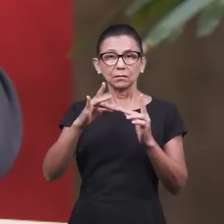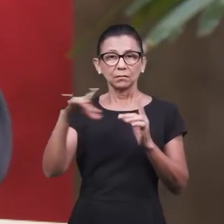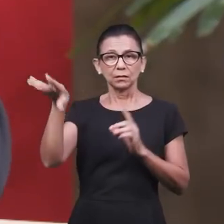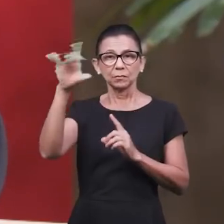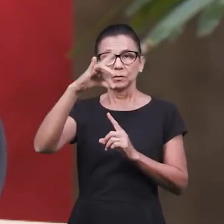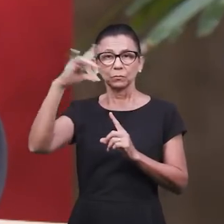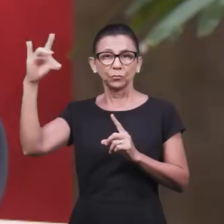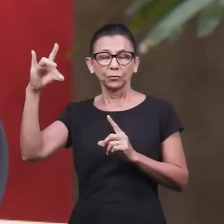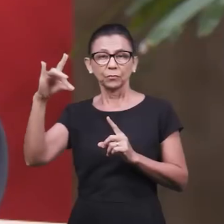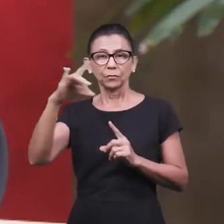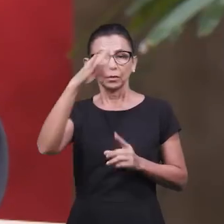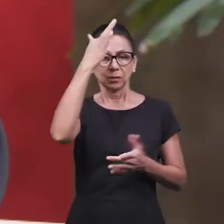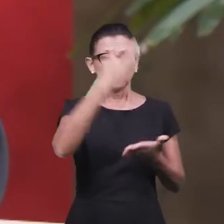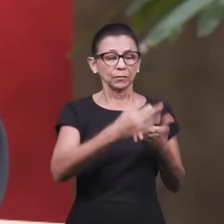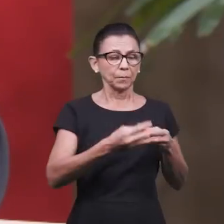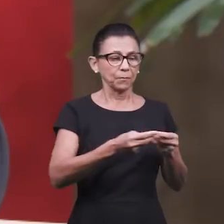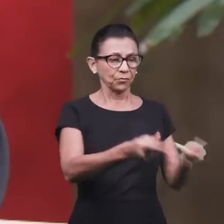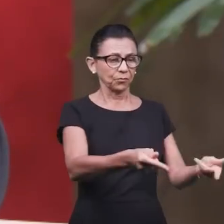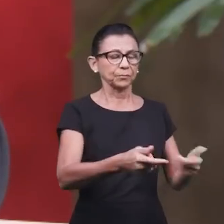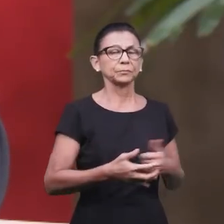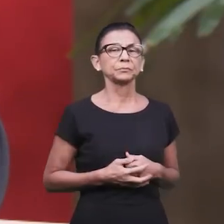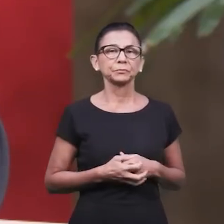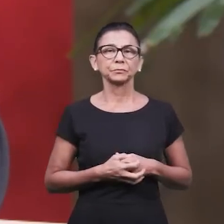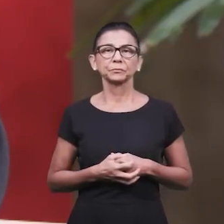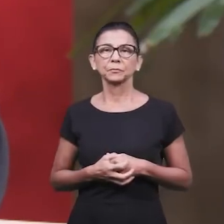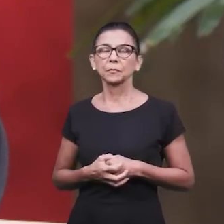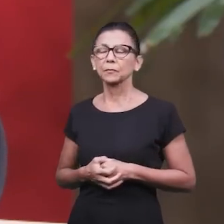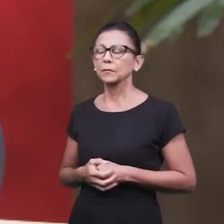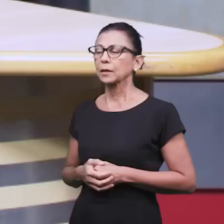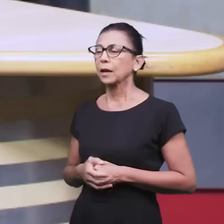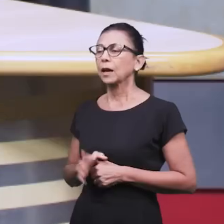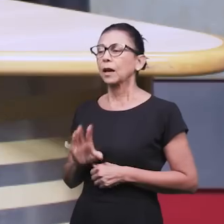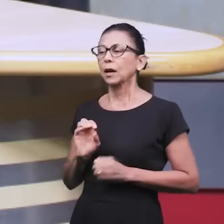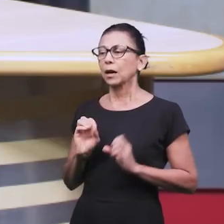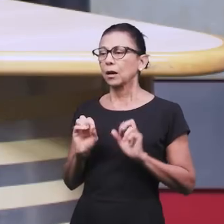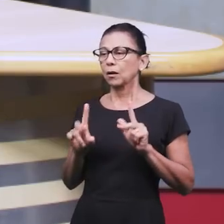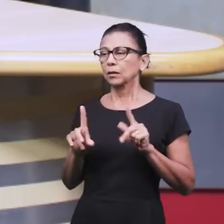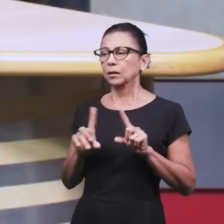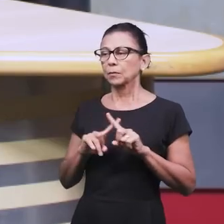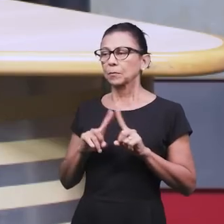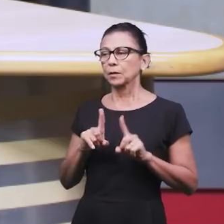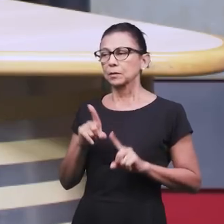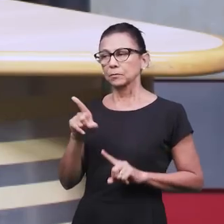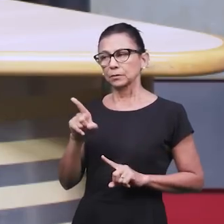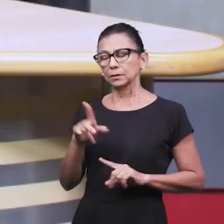fé desapareceu, poxa. Muito bem, agora, você colocou,